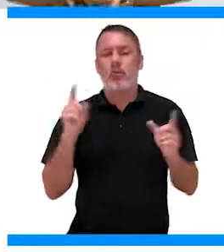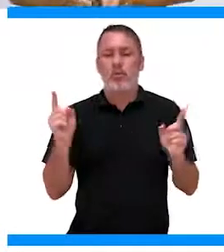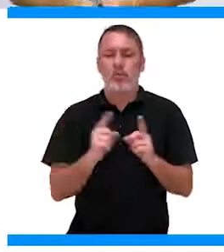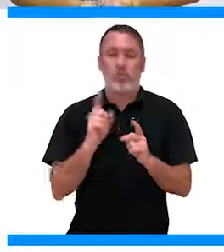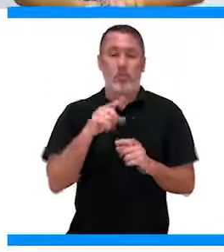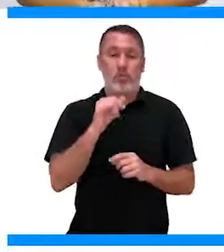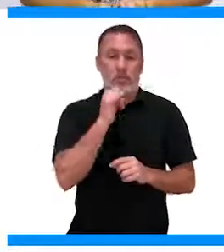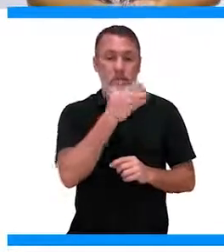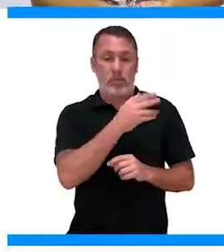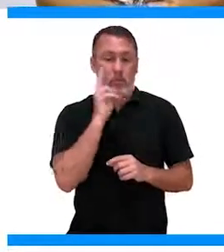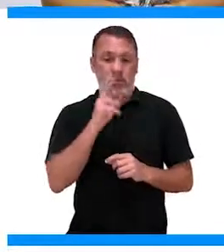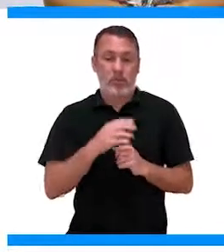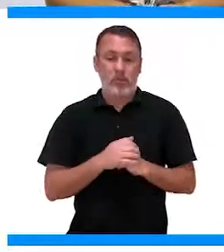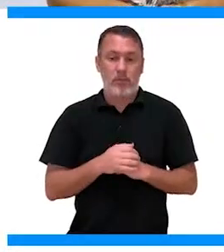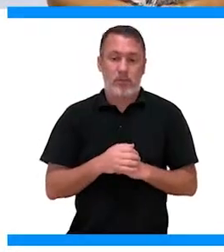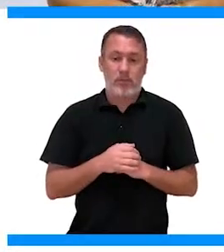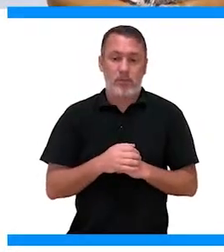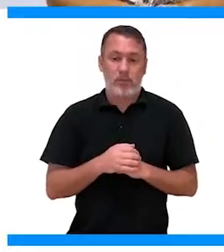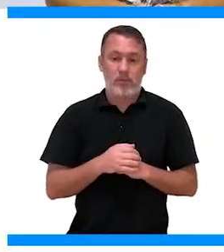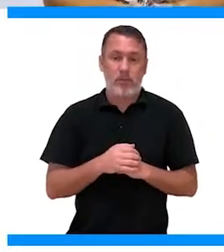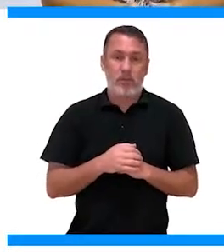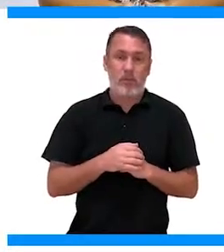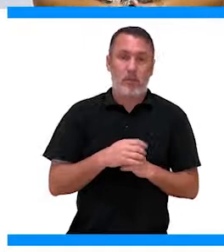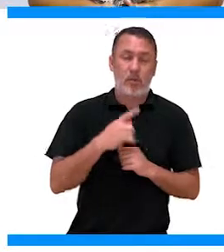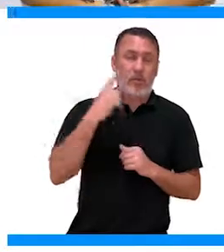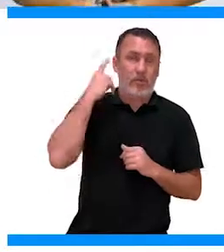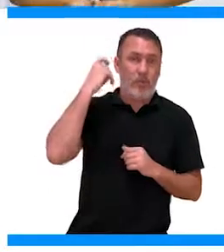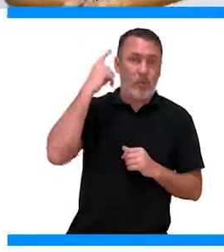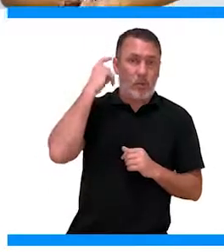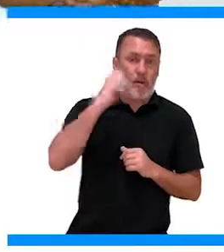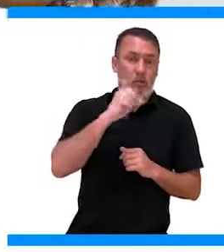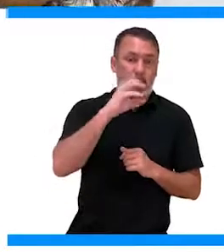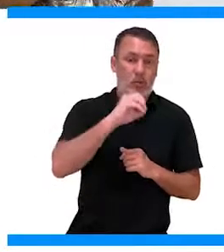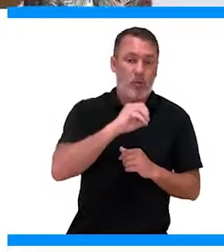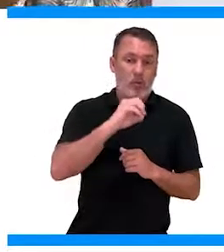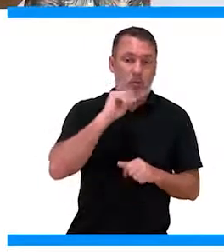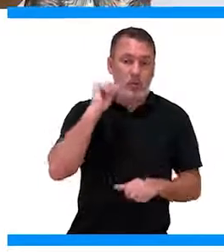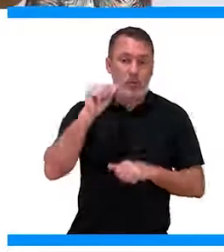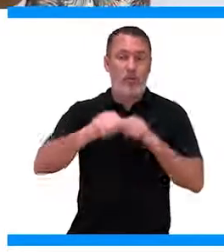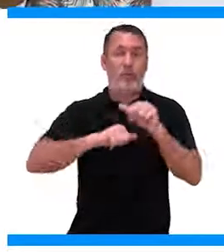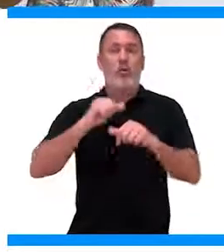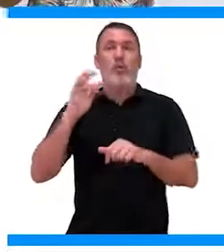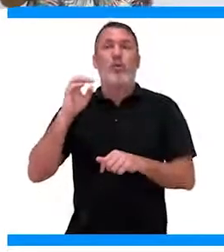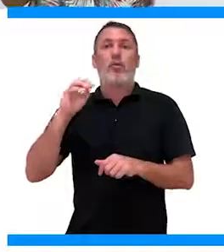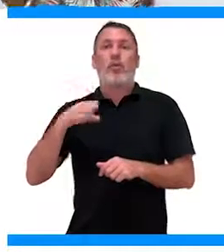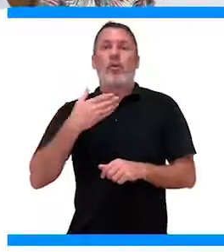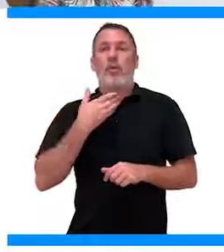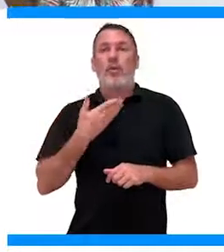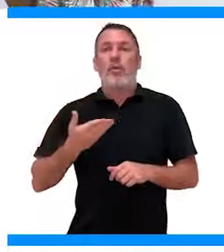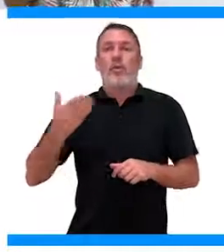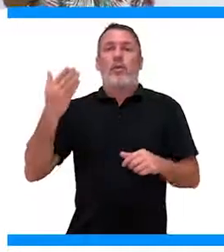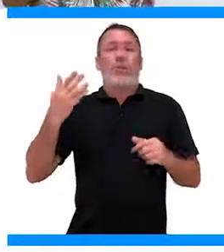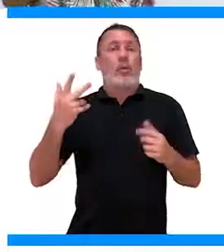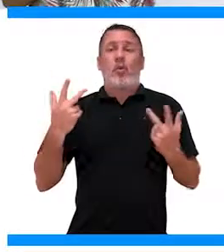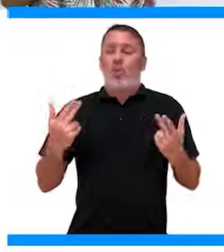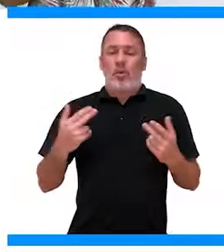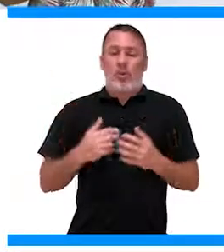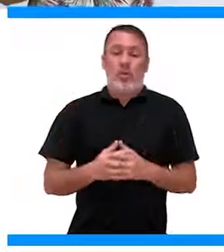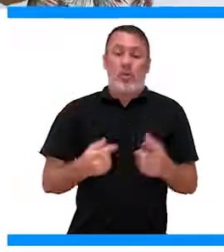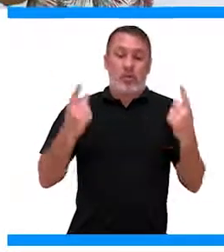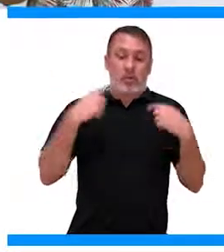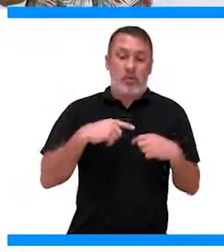ocorre a paranomásia. Então, o volume do som alterou o nosso tom. Som e tom são palavras que estão ali no mesmo